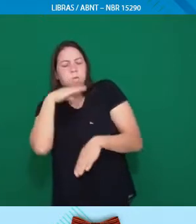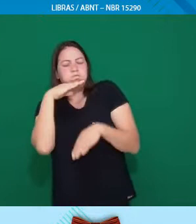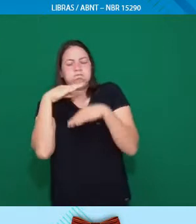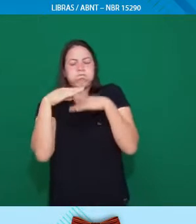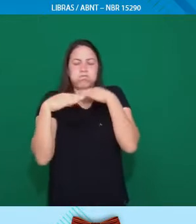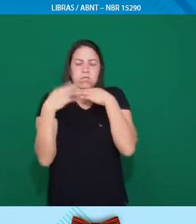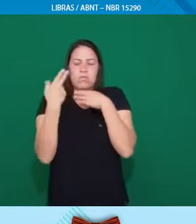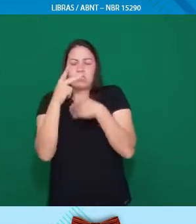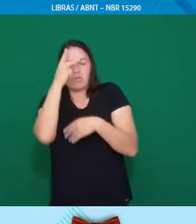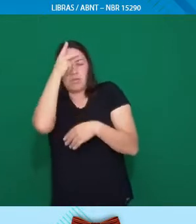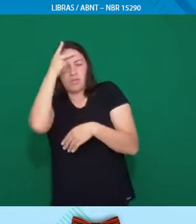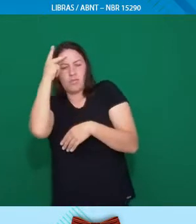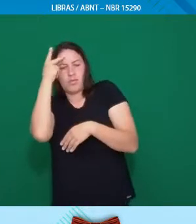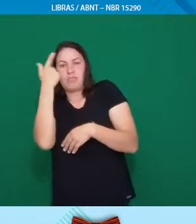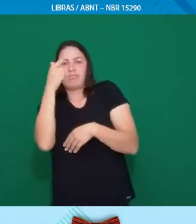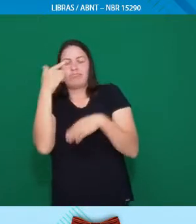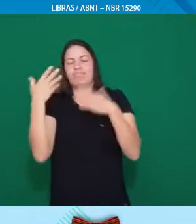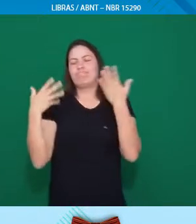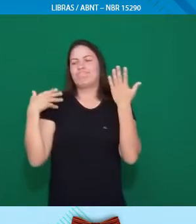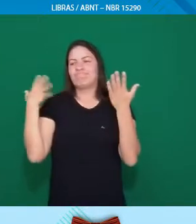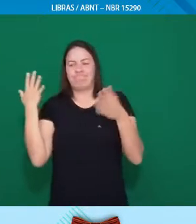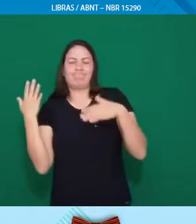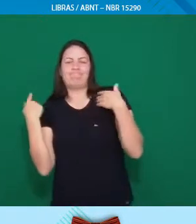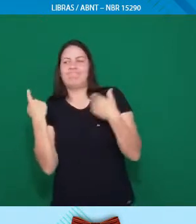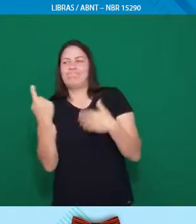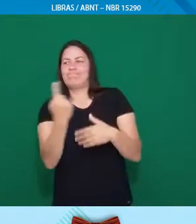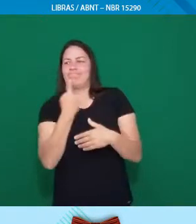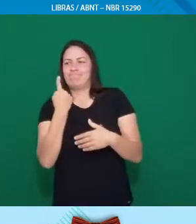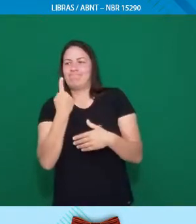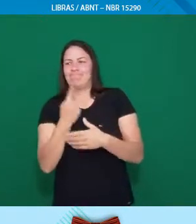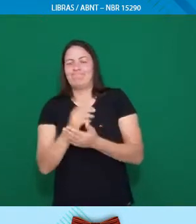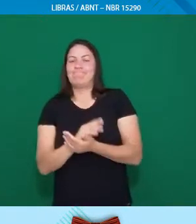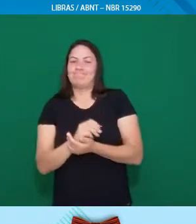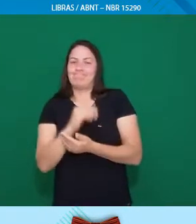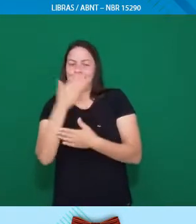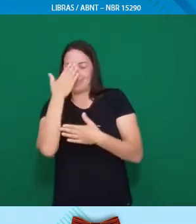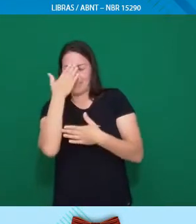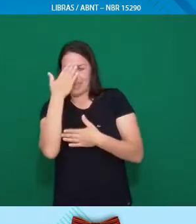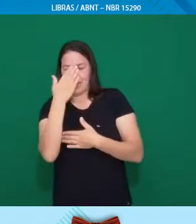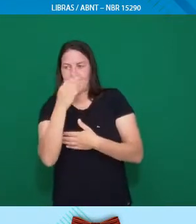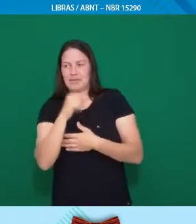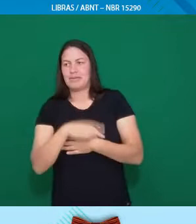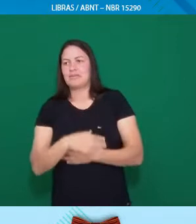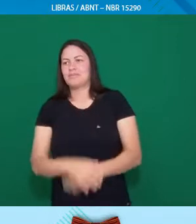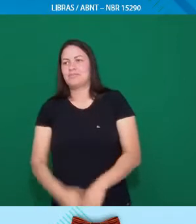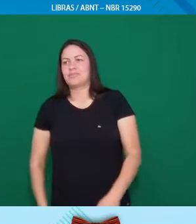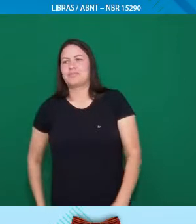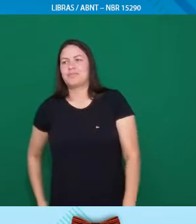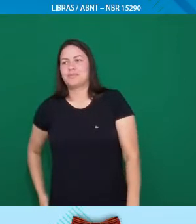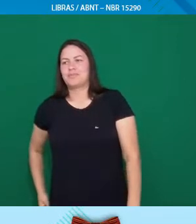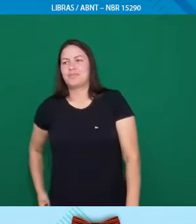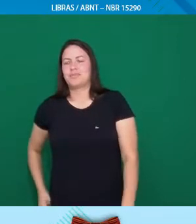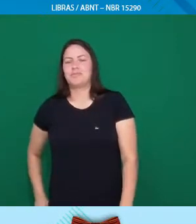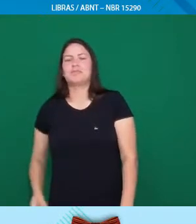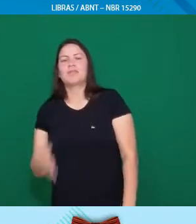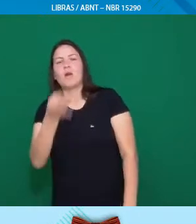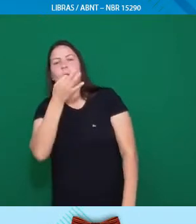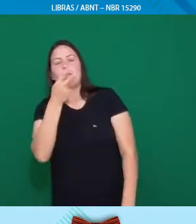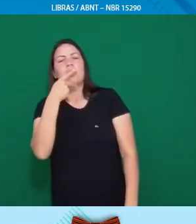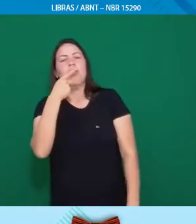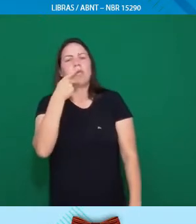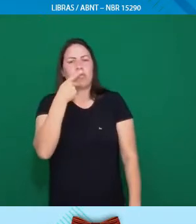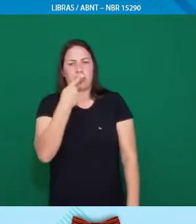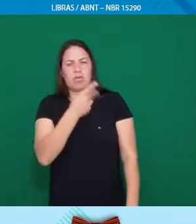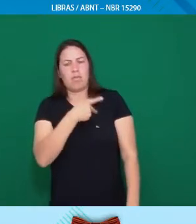Hoje nós não temos lá uma hora de lazer nosso o nosso o nosso bairro obrigado amorzinho quero